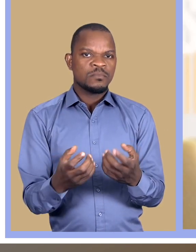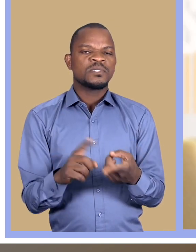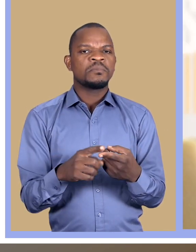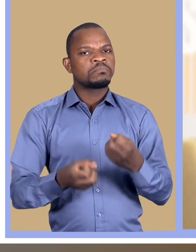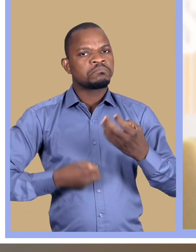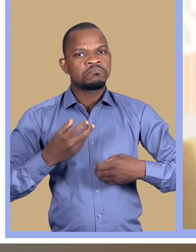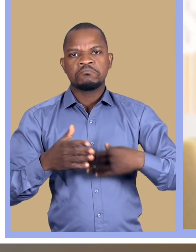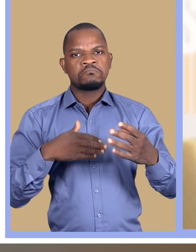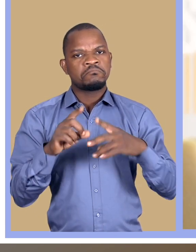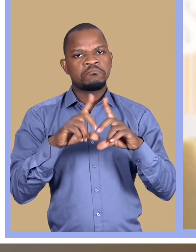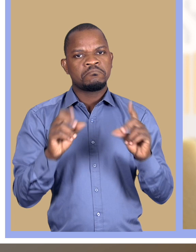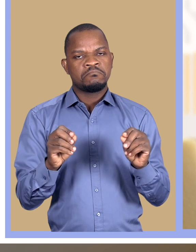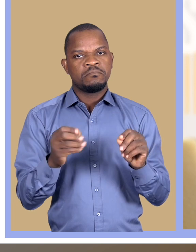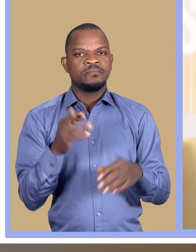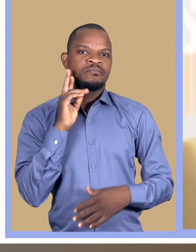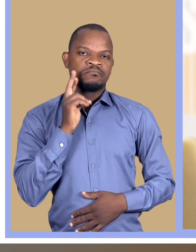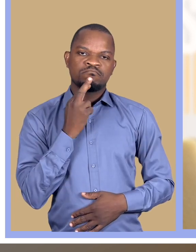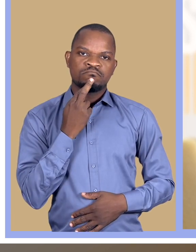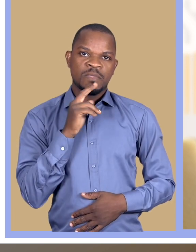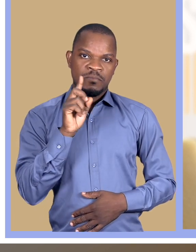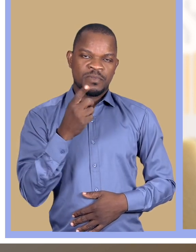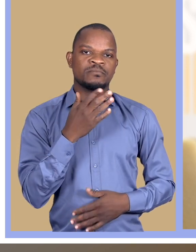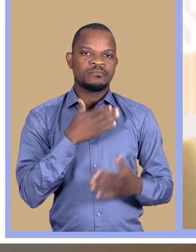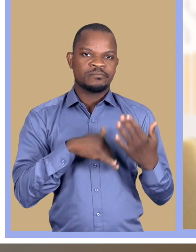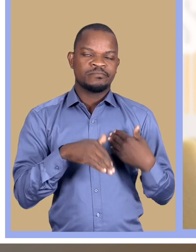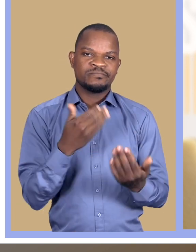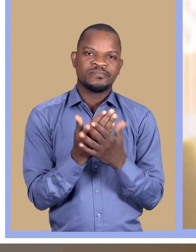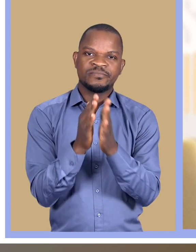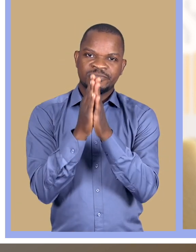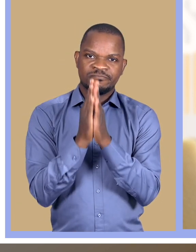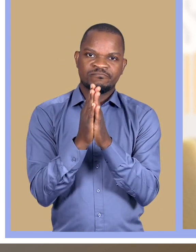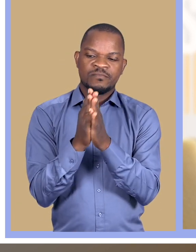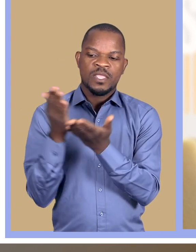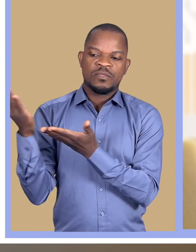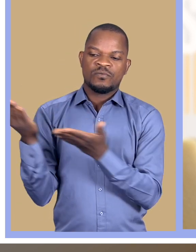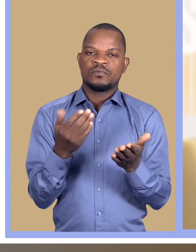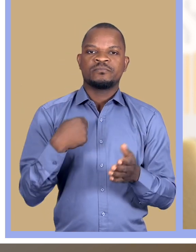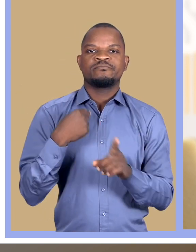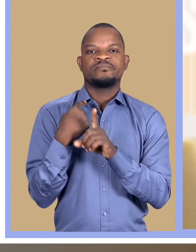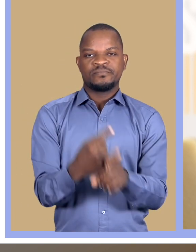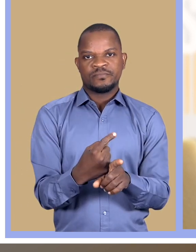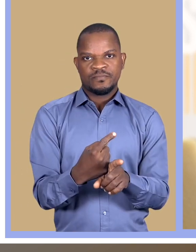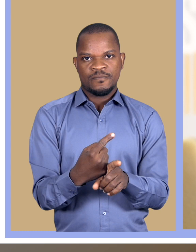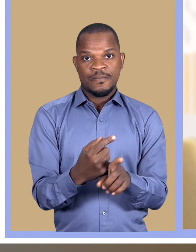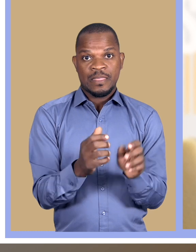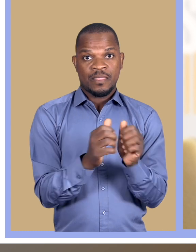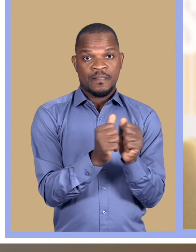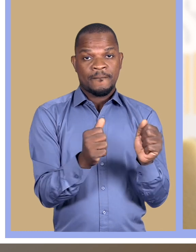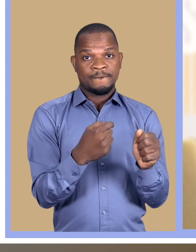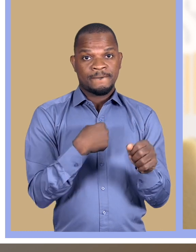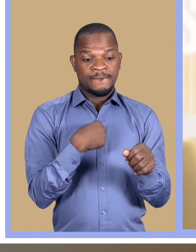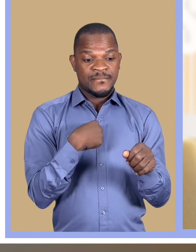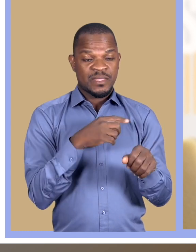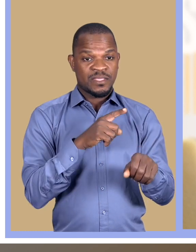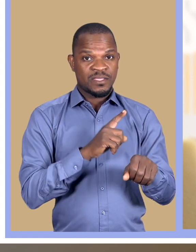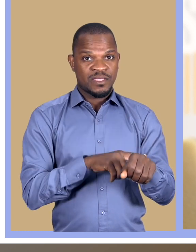pelo convite e vou sempre, todas as vezes que eu tiver este tipo de oportunidade,